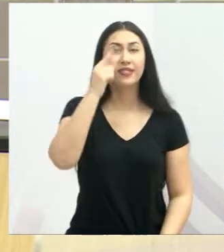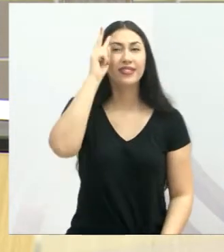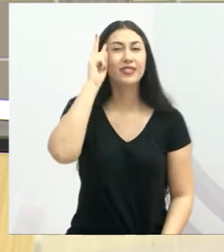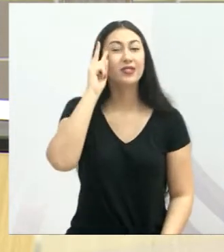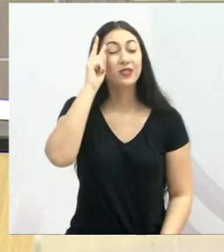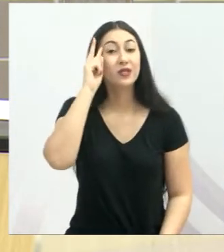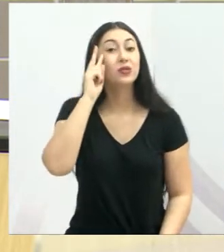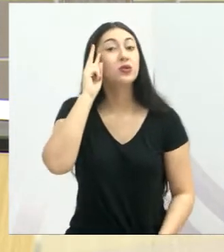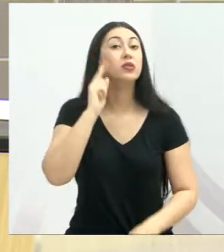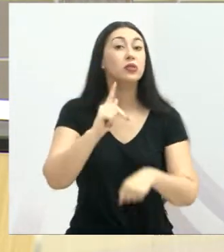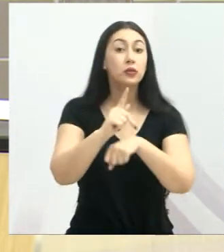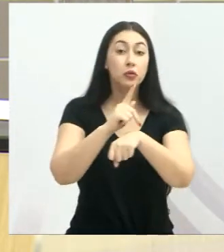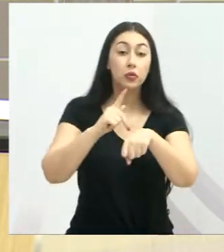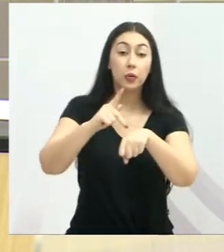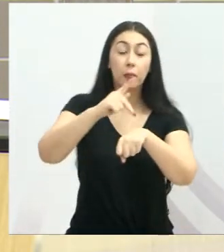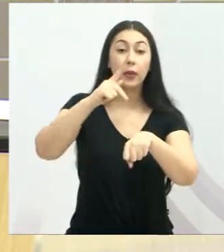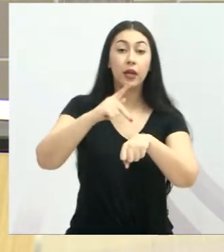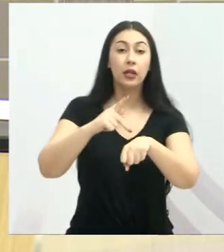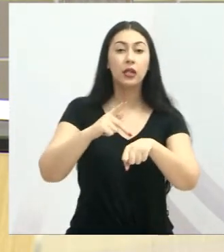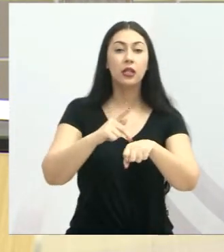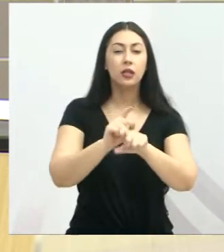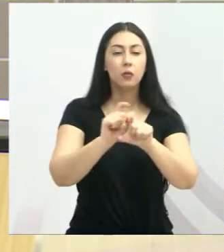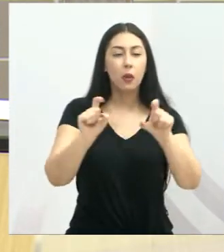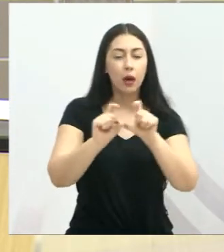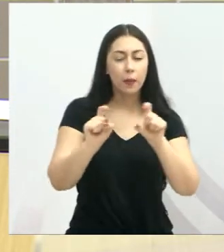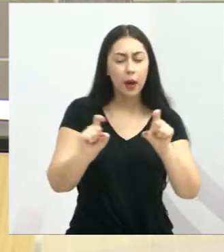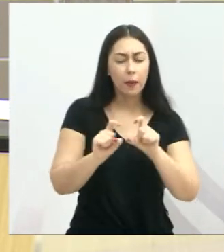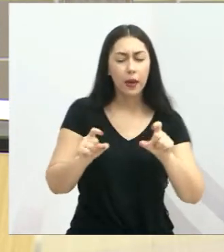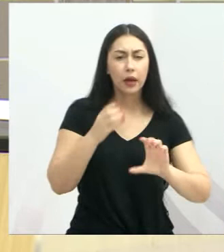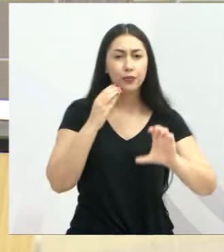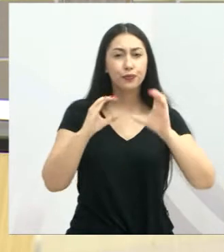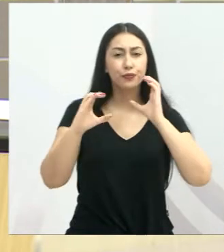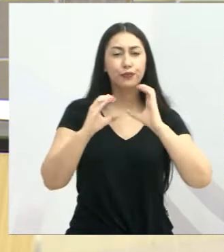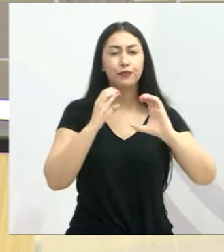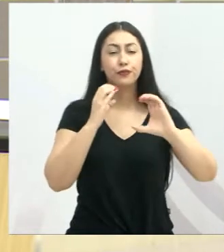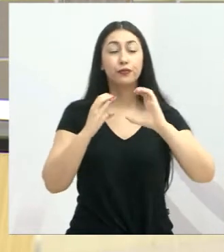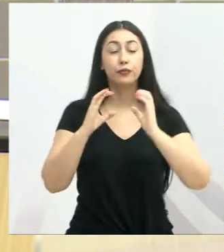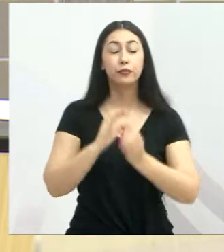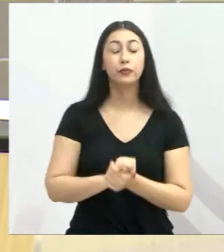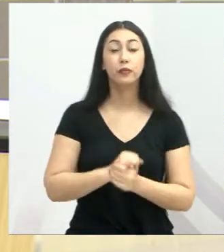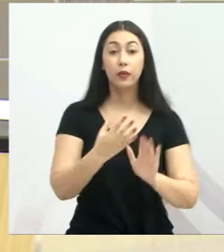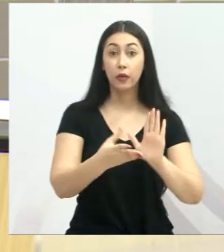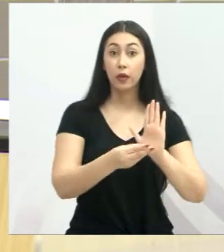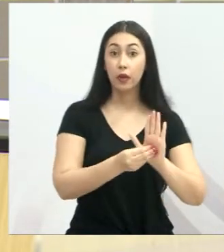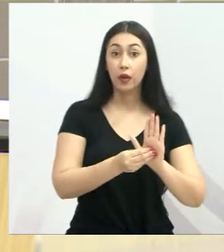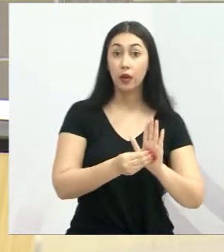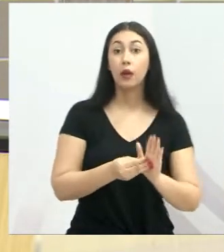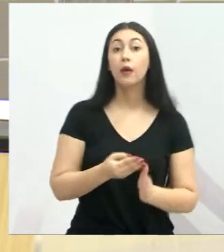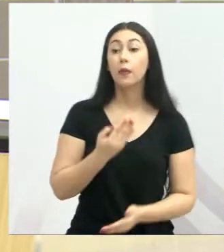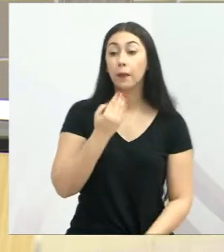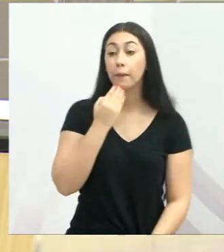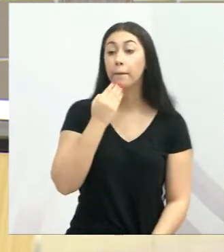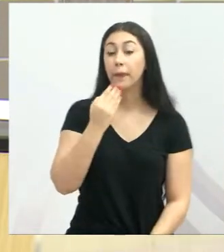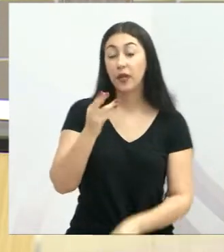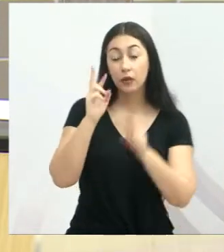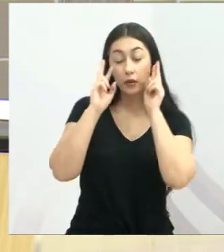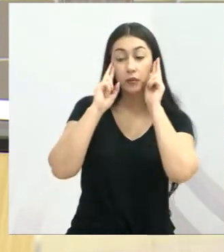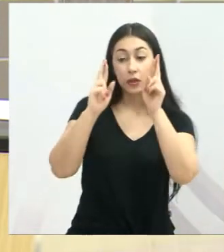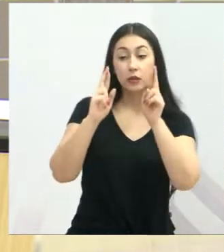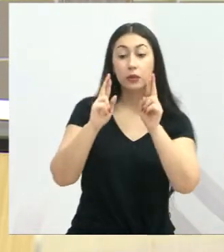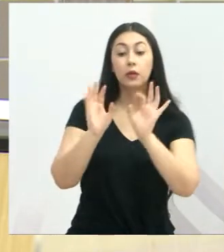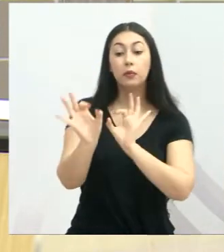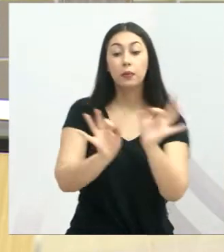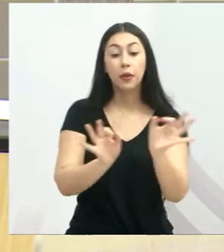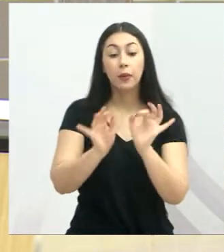país narrada nas letras do hino nacional. Feito esse registro, respeitosamente requeremos que sejam adotadas providências